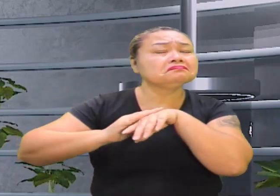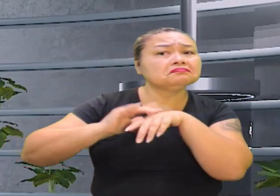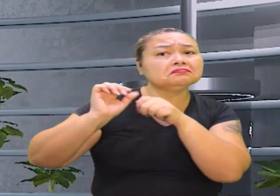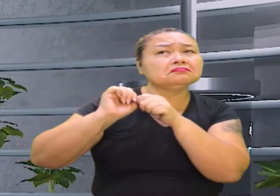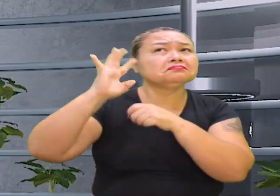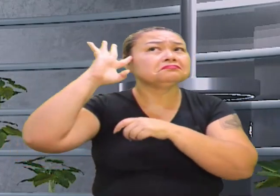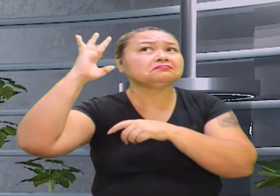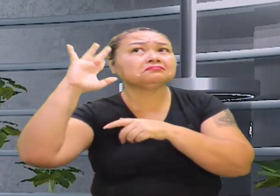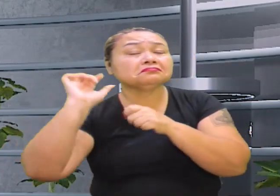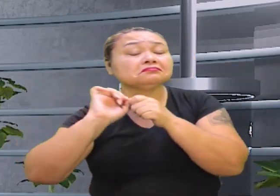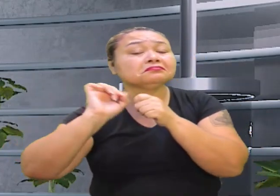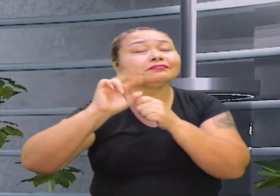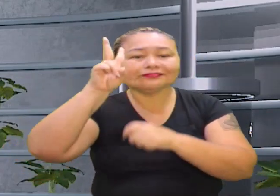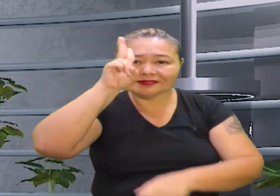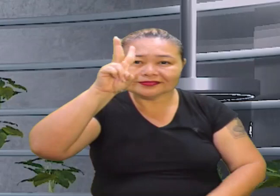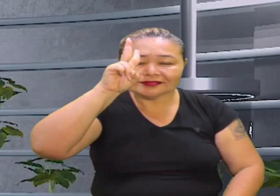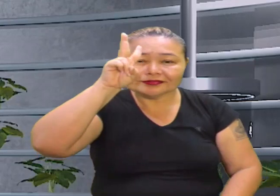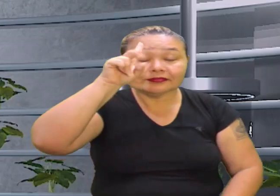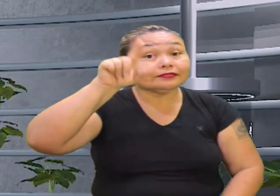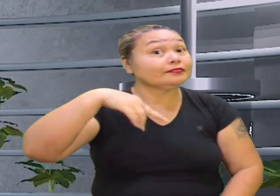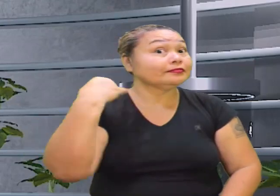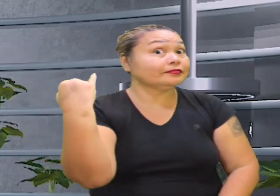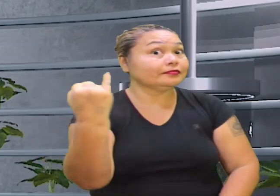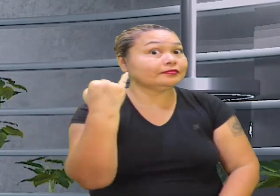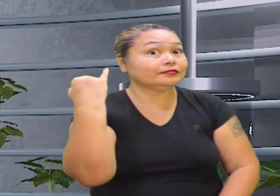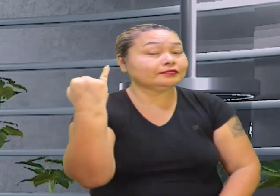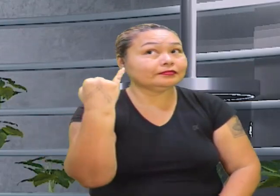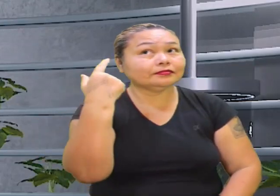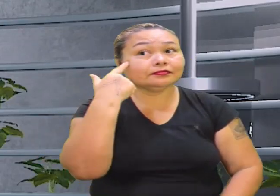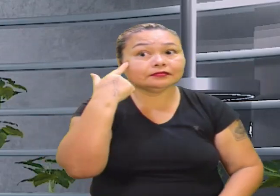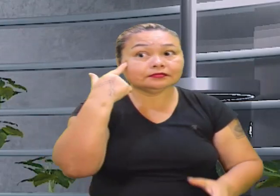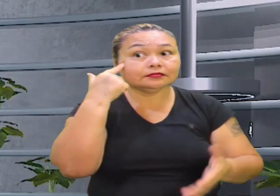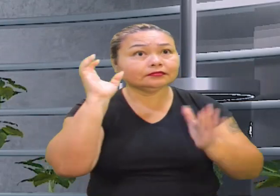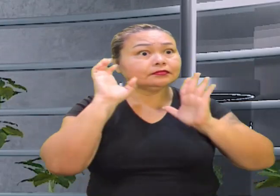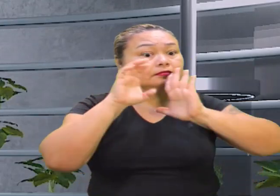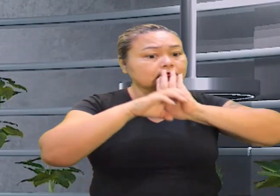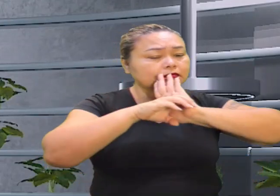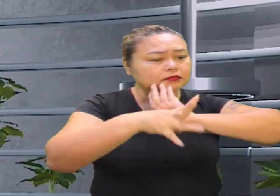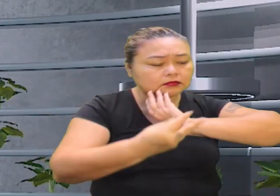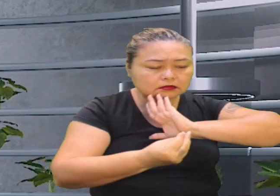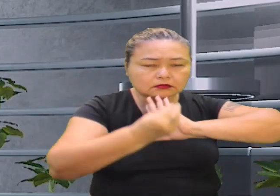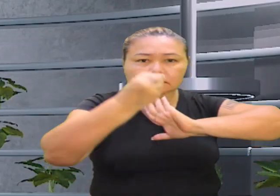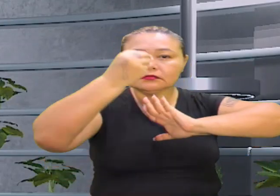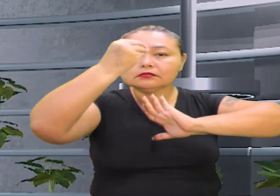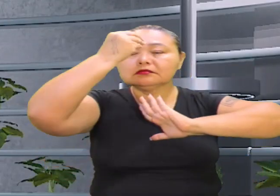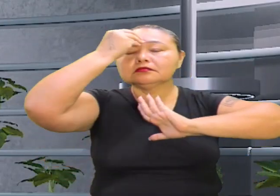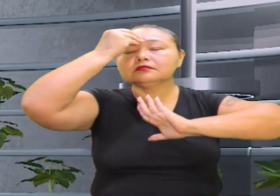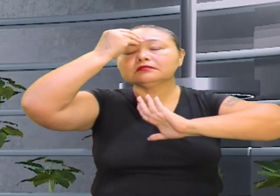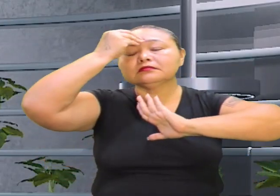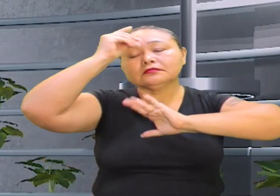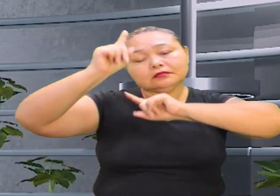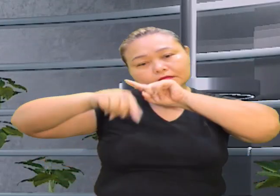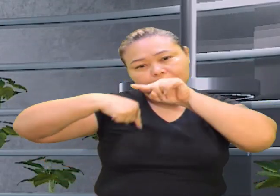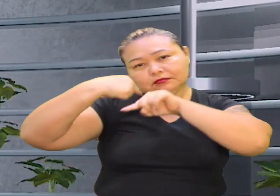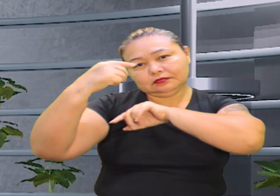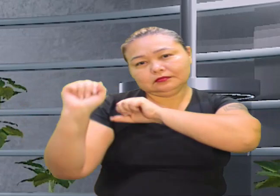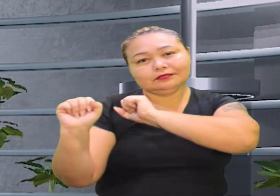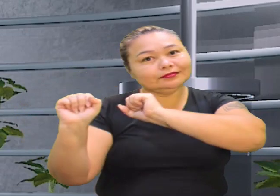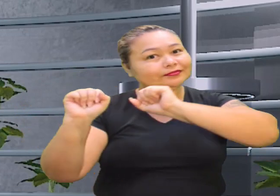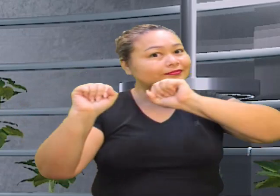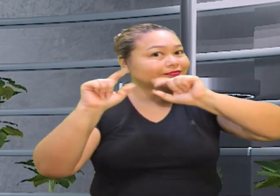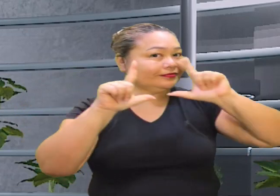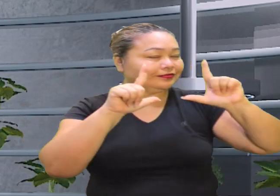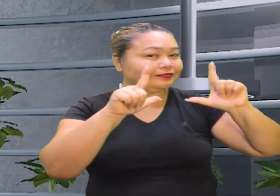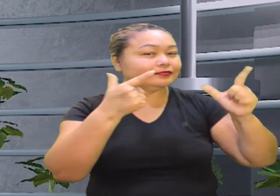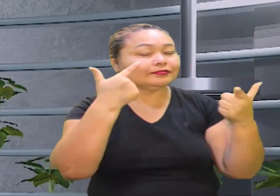teoria? Lembra? É muito importante a gente ter esse conceito na mente. Então, no nosso próximo slide, nós vamos